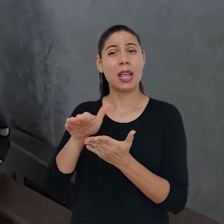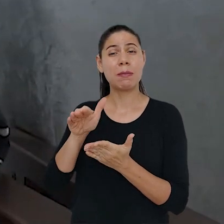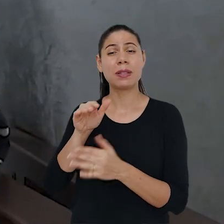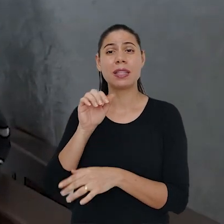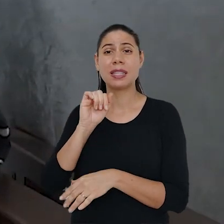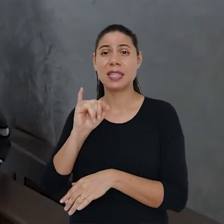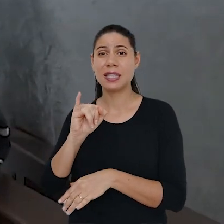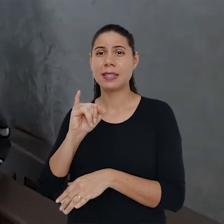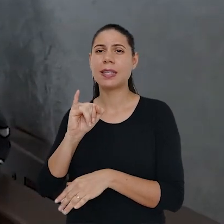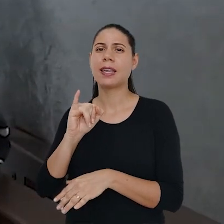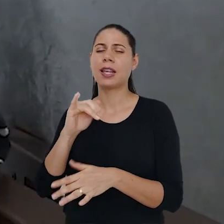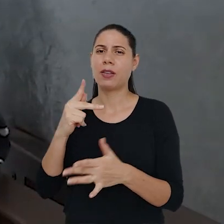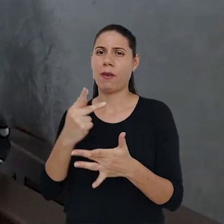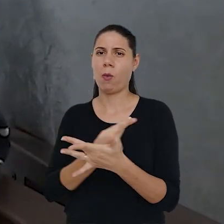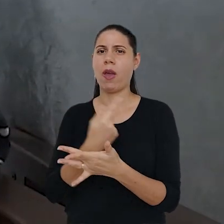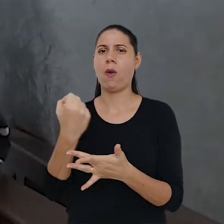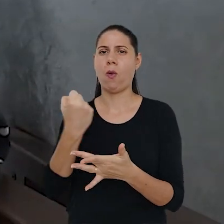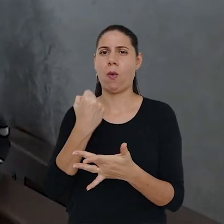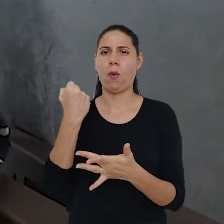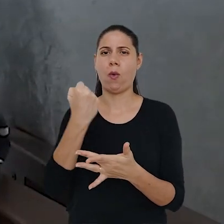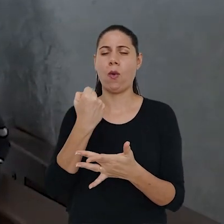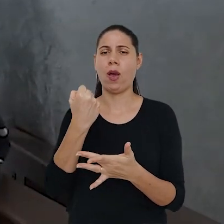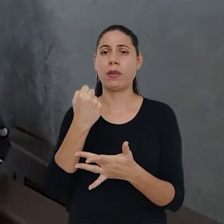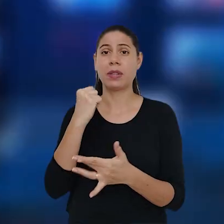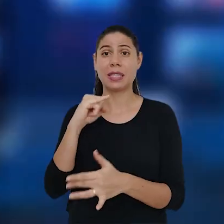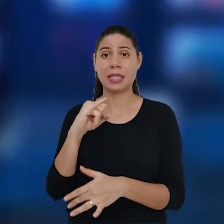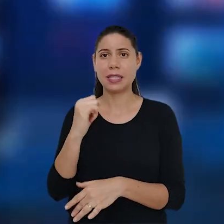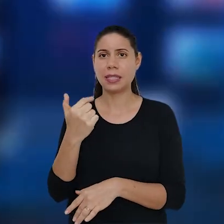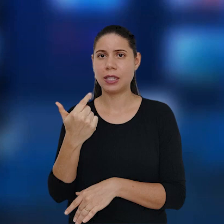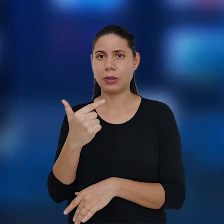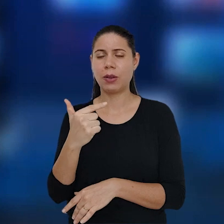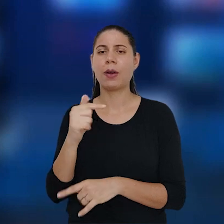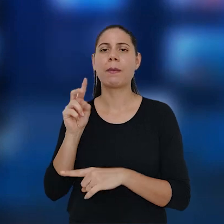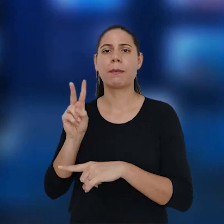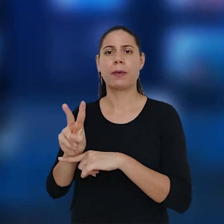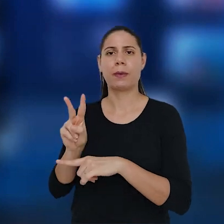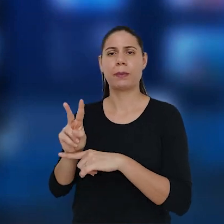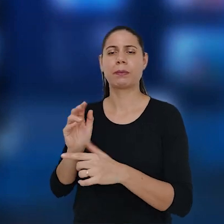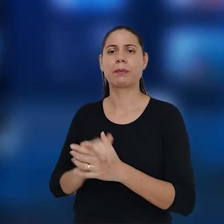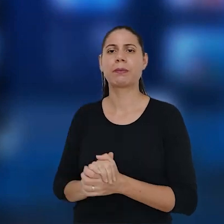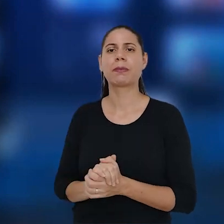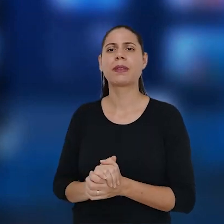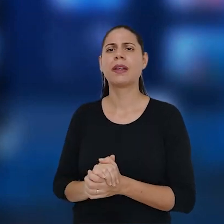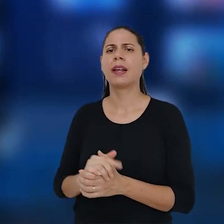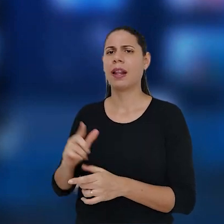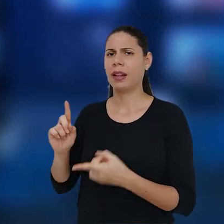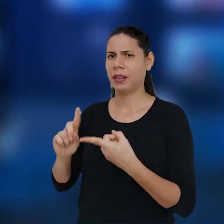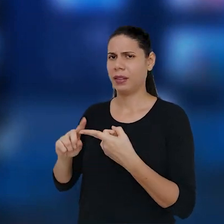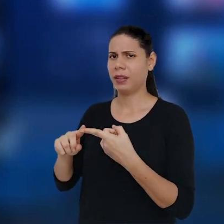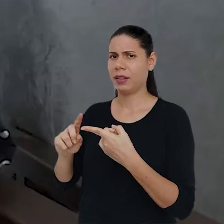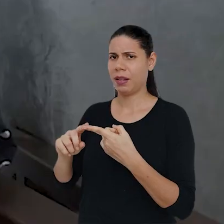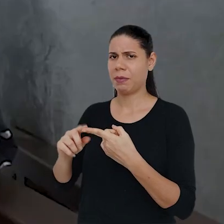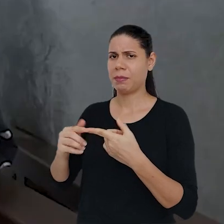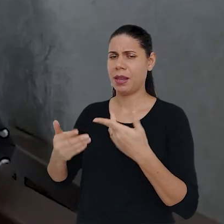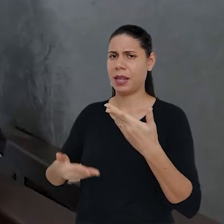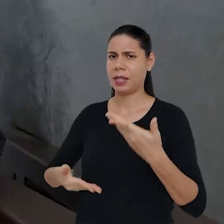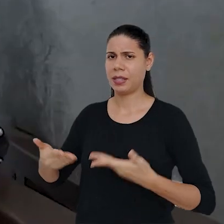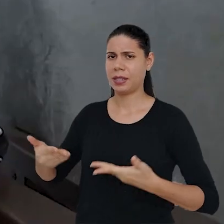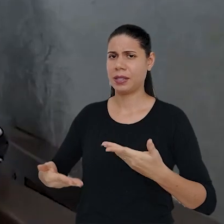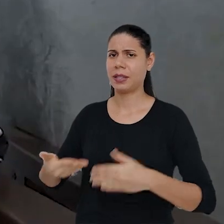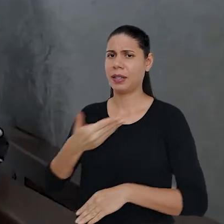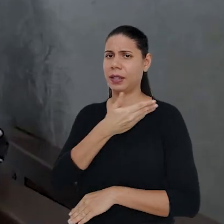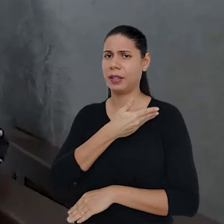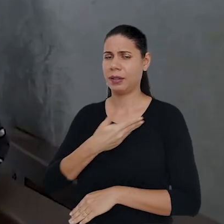alguma falta grave. Fora isso, ela tem proteção. E isso também se aplica às servidoras públicas? As